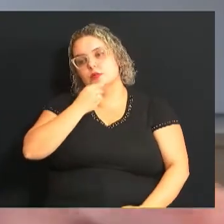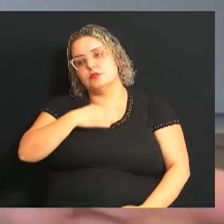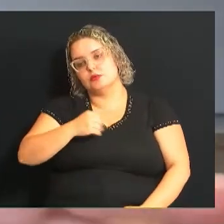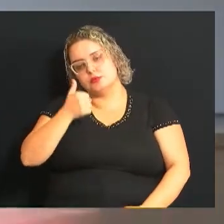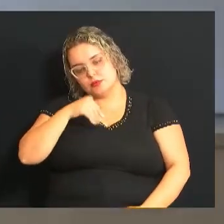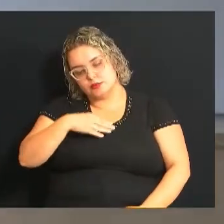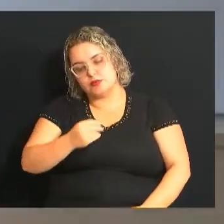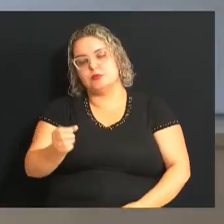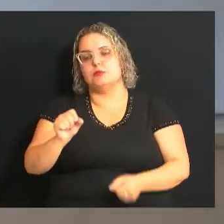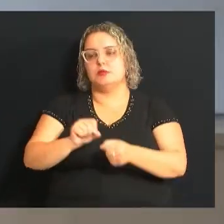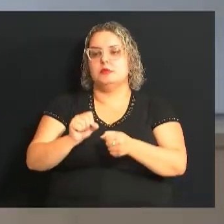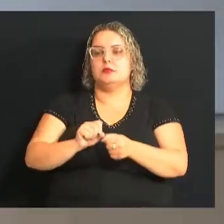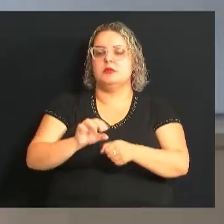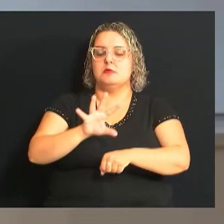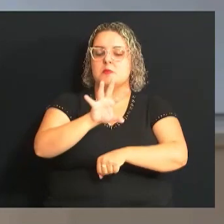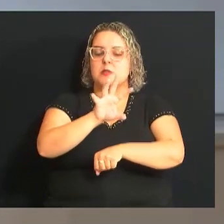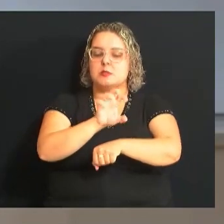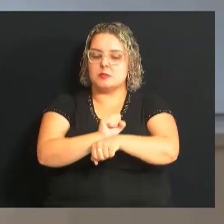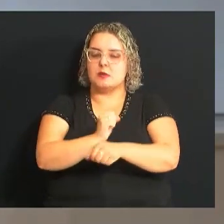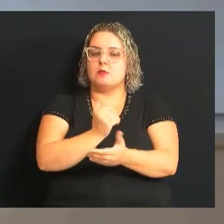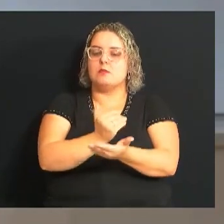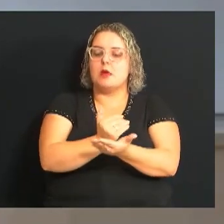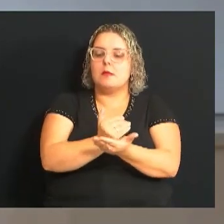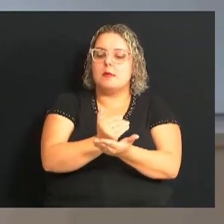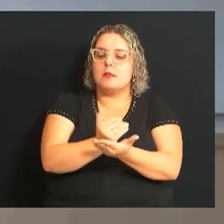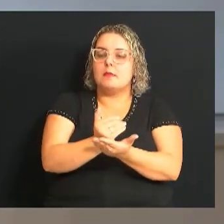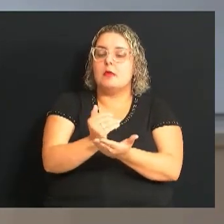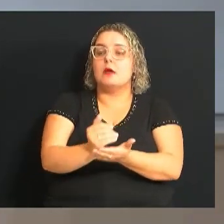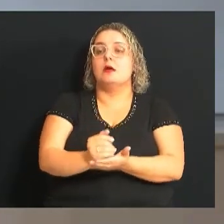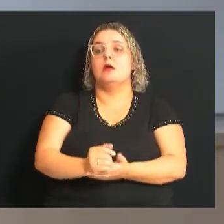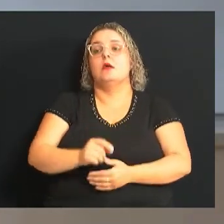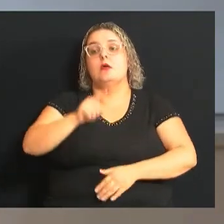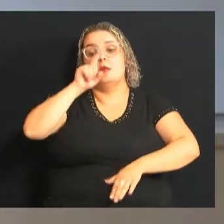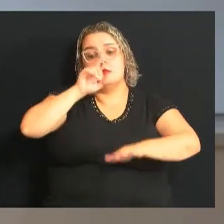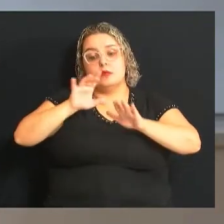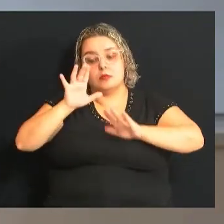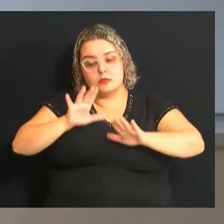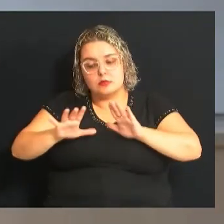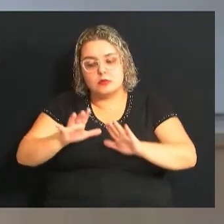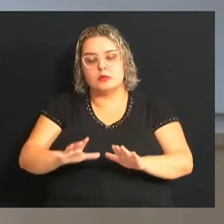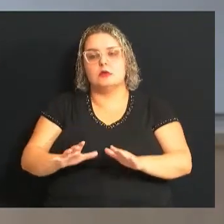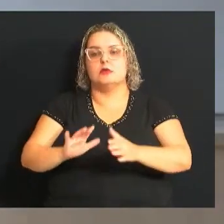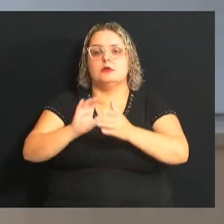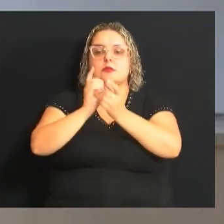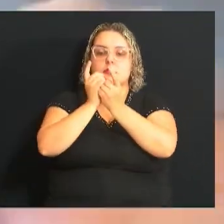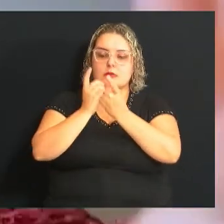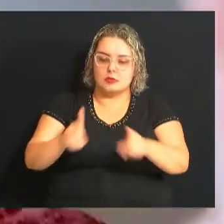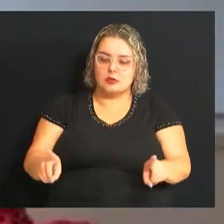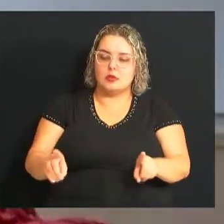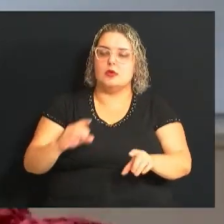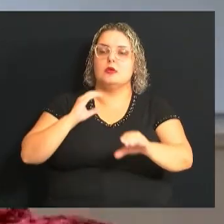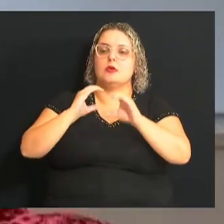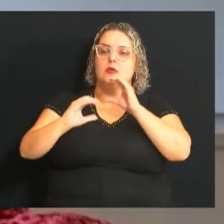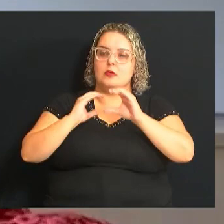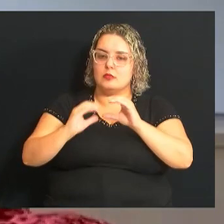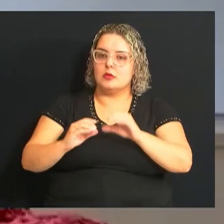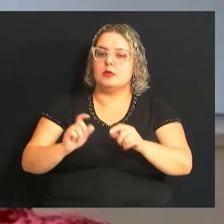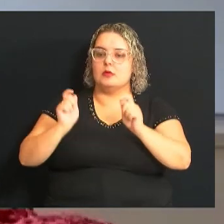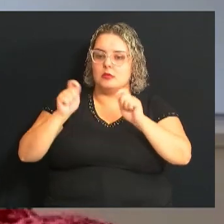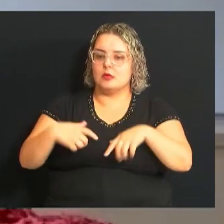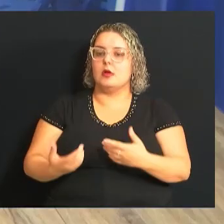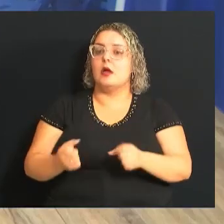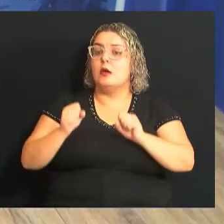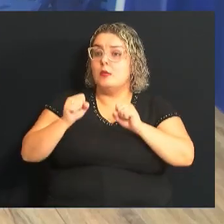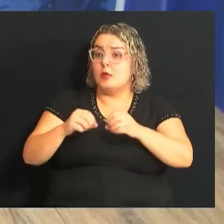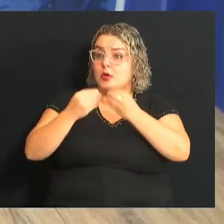uma vingança parcelada. Enfim, cuidar do fim desse casamento e ter um canal de comunicação eficiente. Isso pode prejudicar